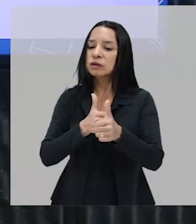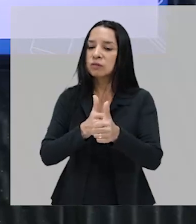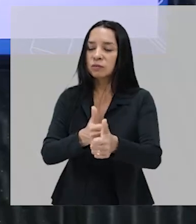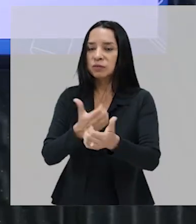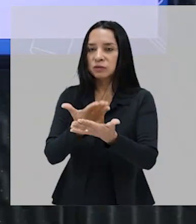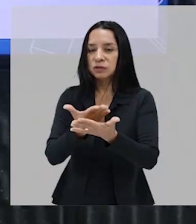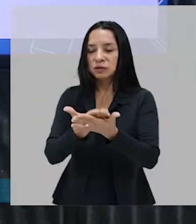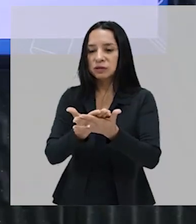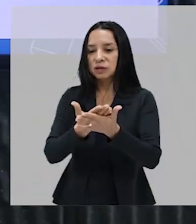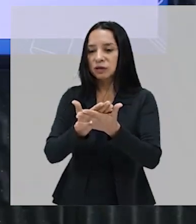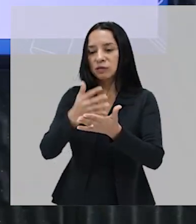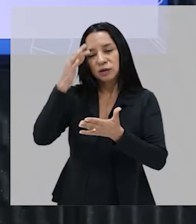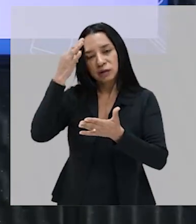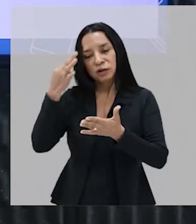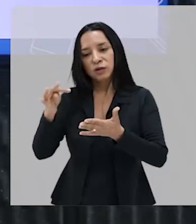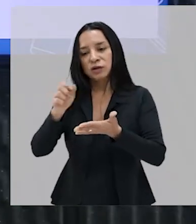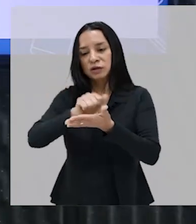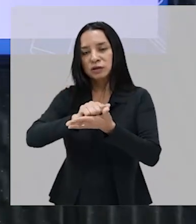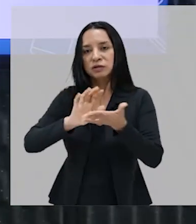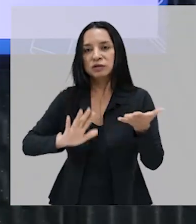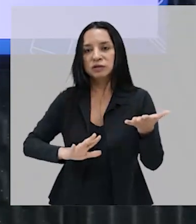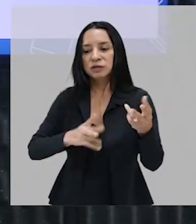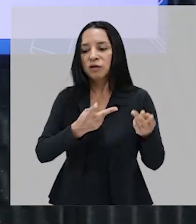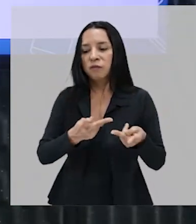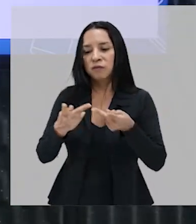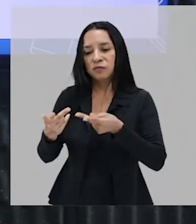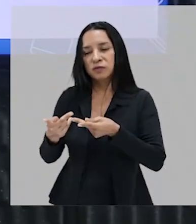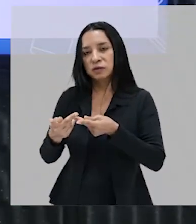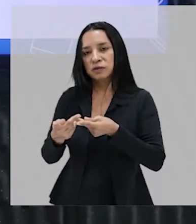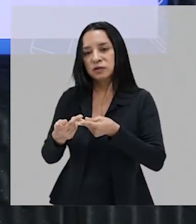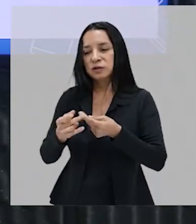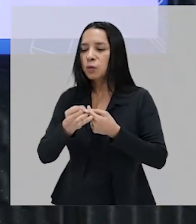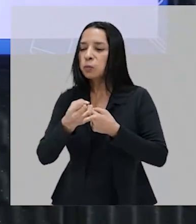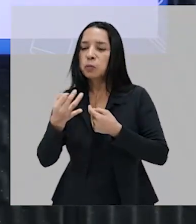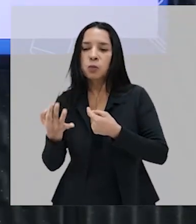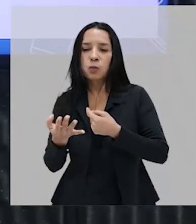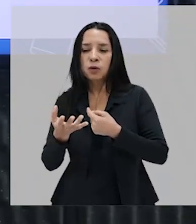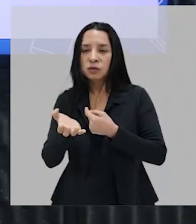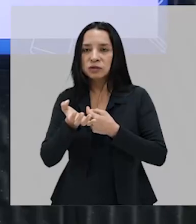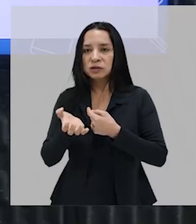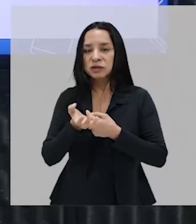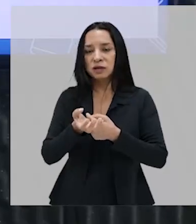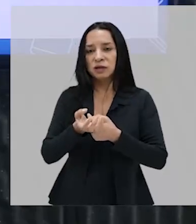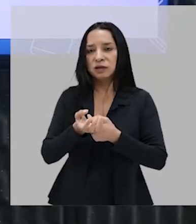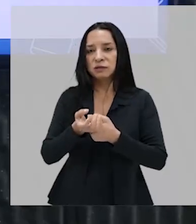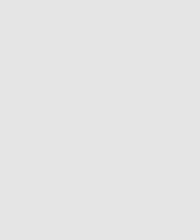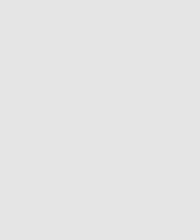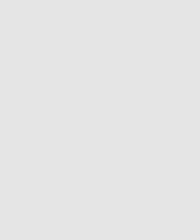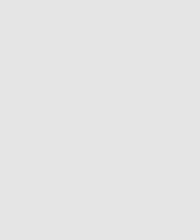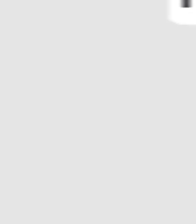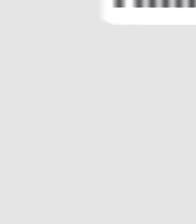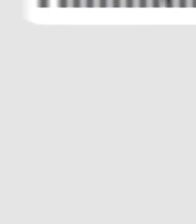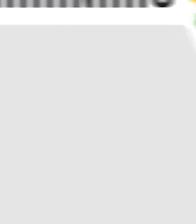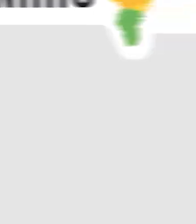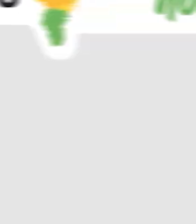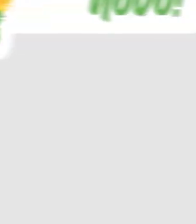os exercícios. Visitem quantas vezes quiserem. Um forte abraço, professor André Luiz. Fique sempre conosco.